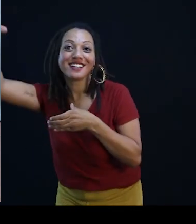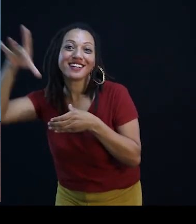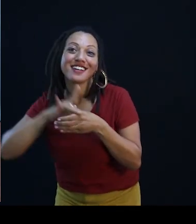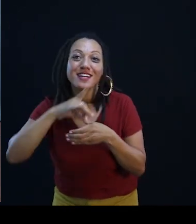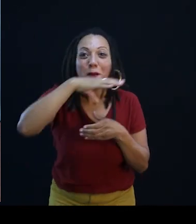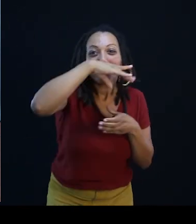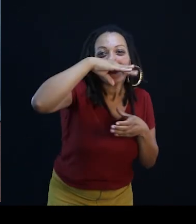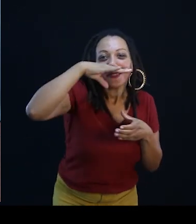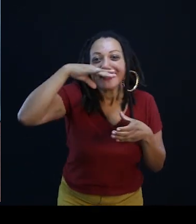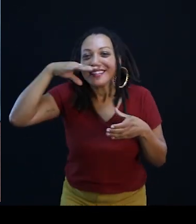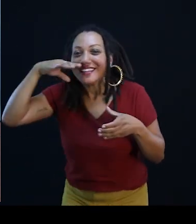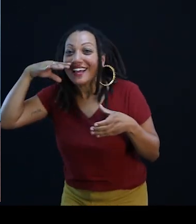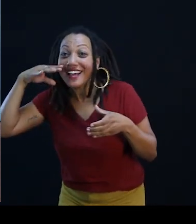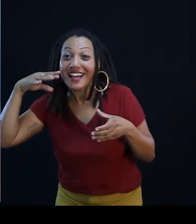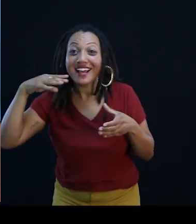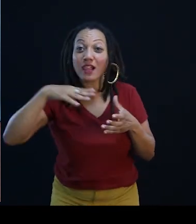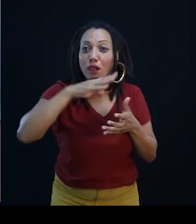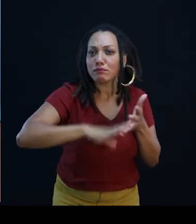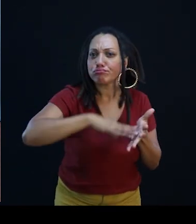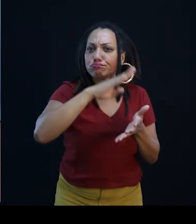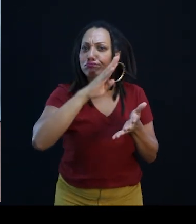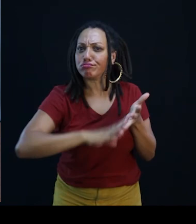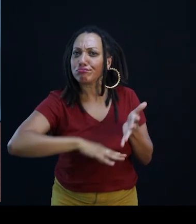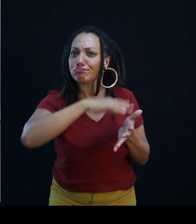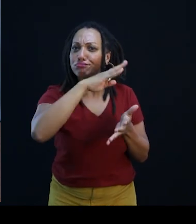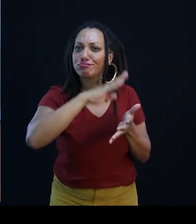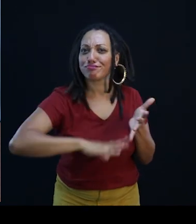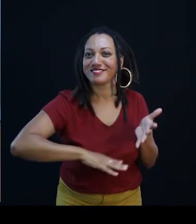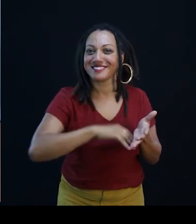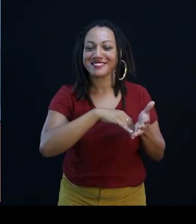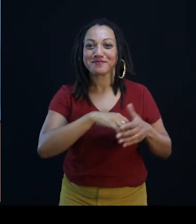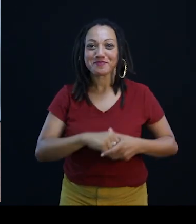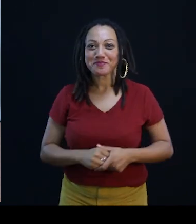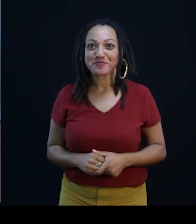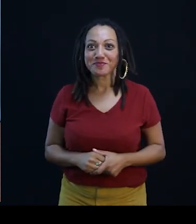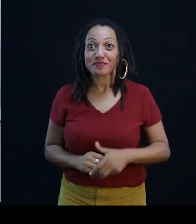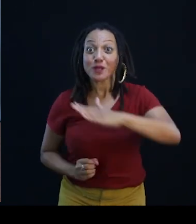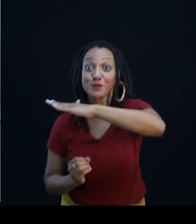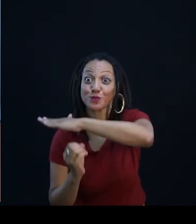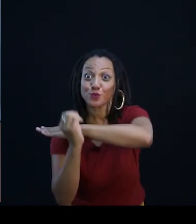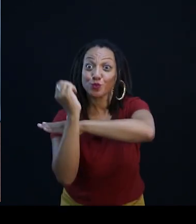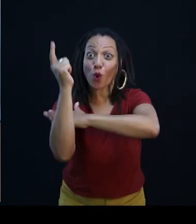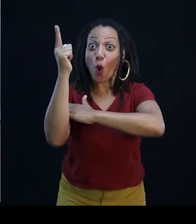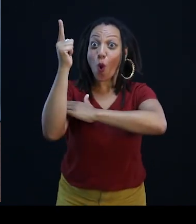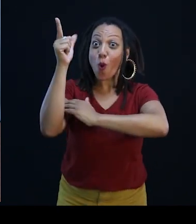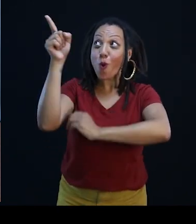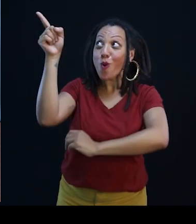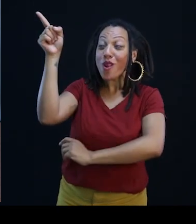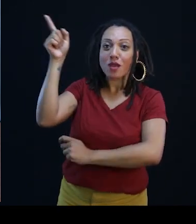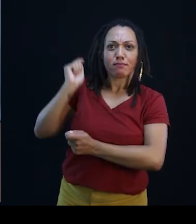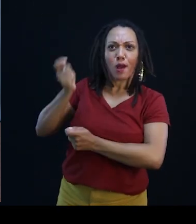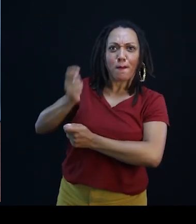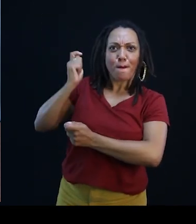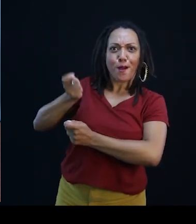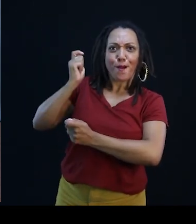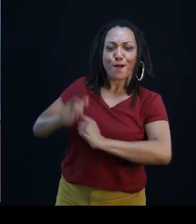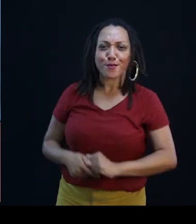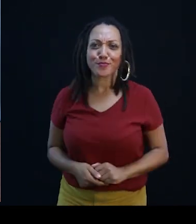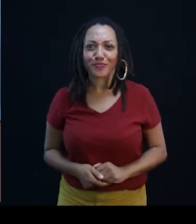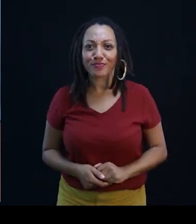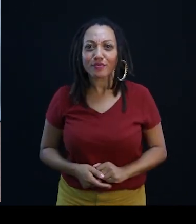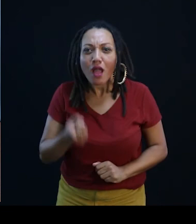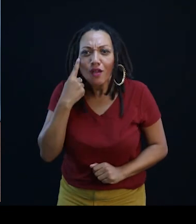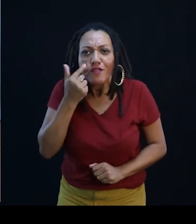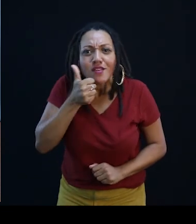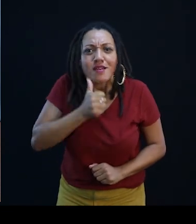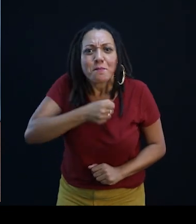recolhe, lavadeira. Quanto mais recolhe, mais cheira. O sol vem nascendo ali,